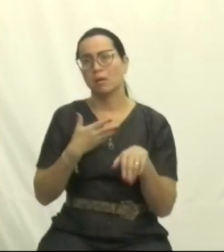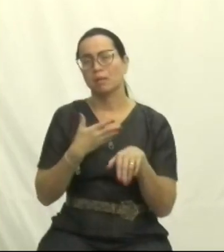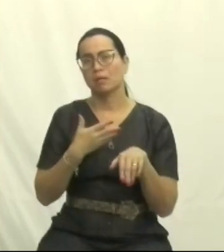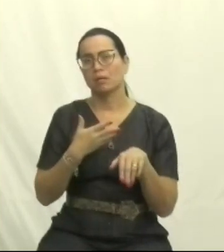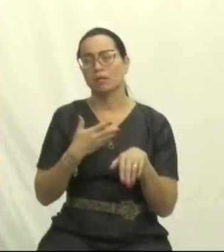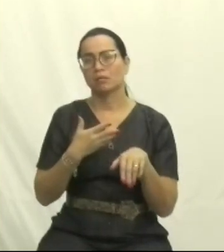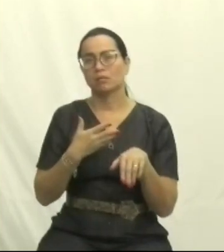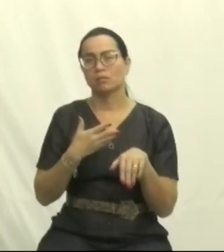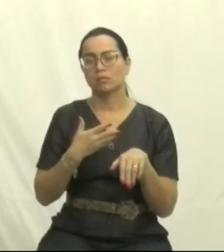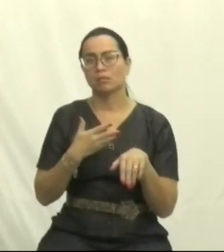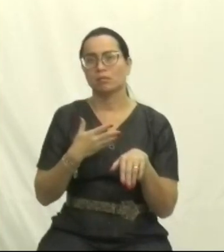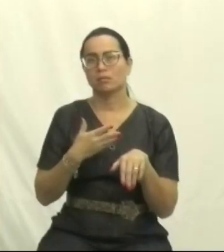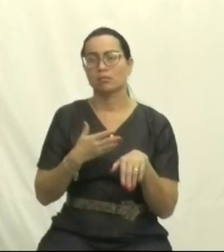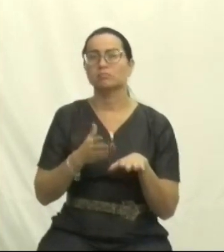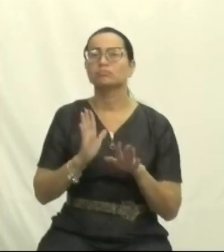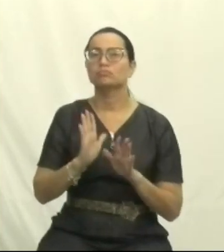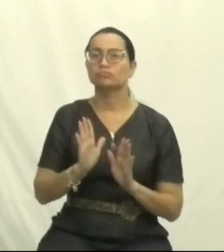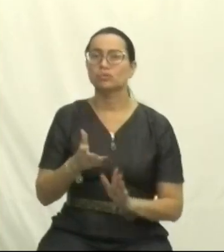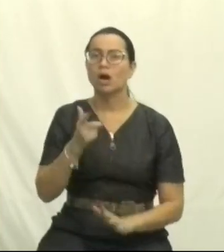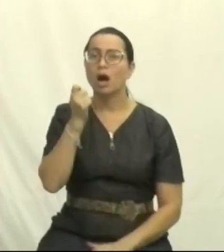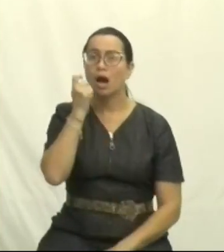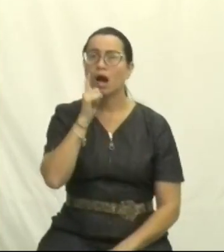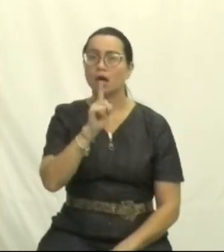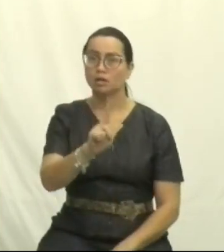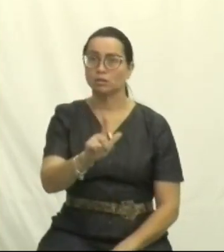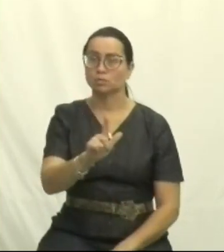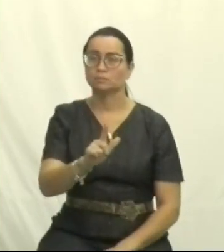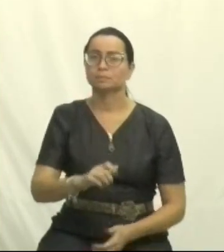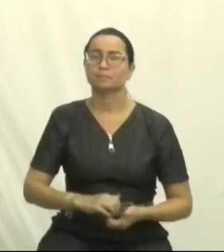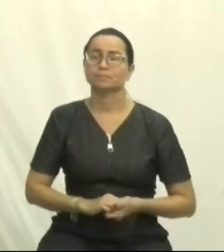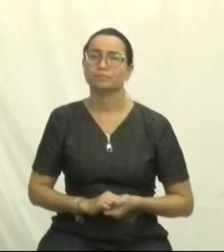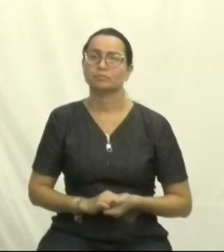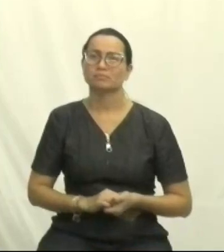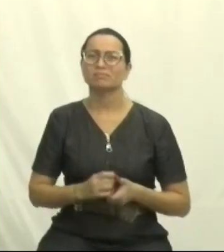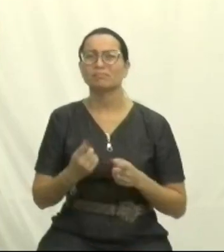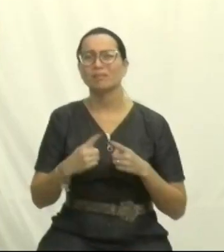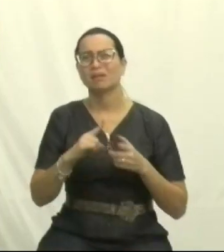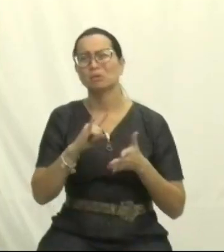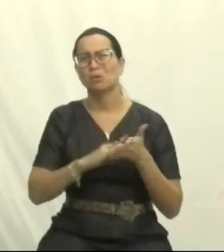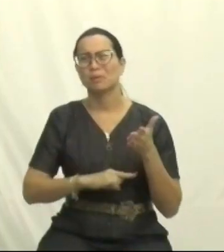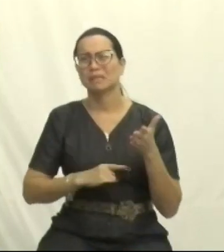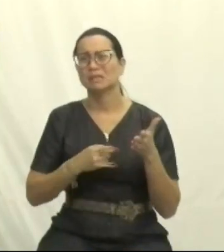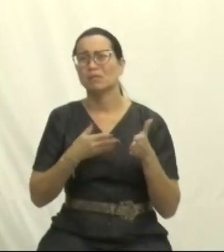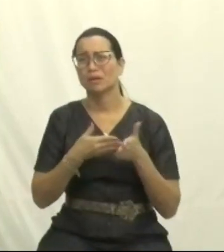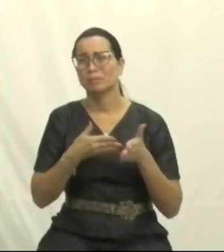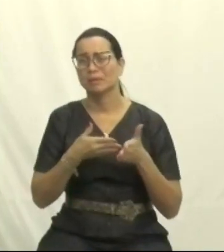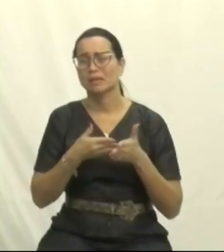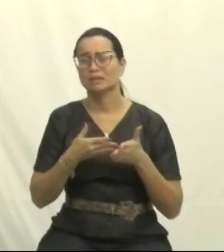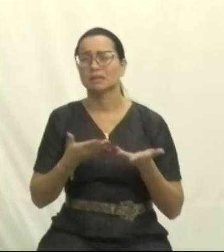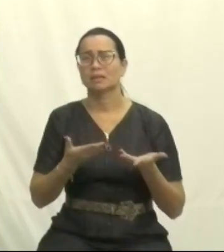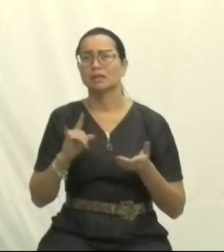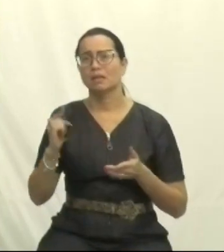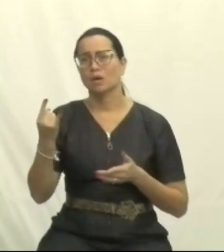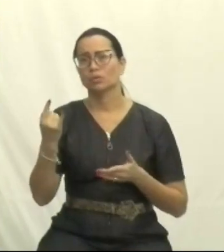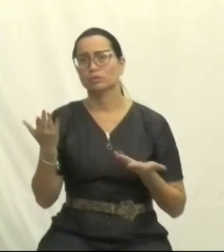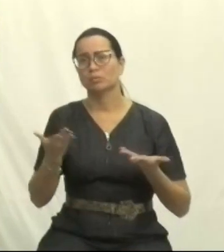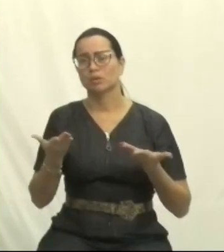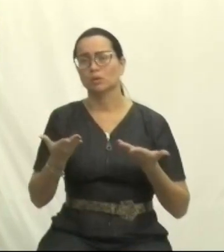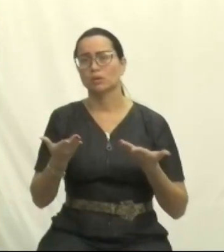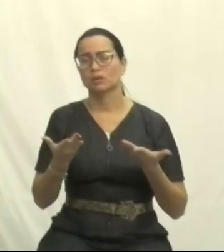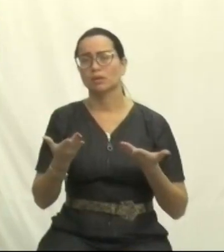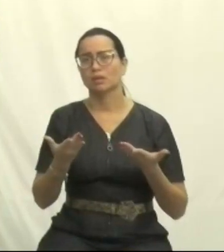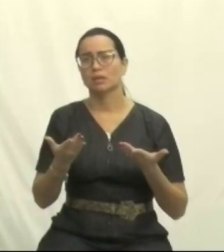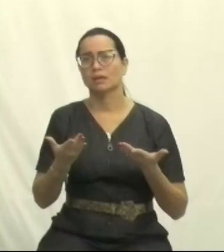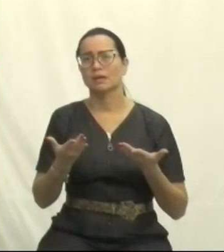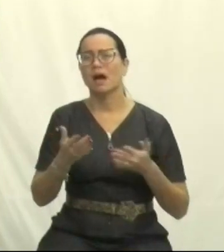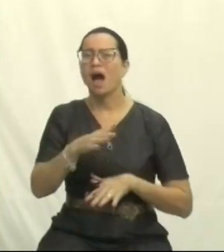ganharam. Estavam na frente, mas foram indeferidas, documentação, enfim. E a última, a parte que era mais,